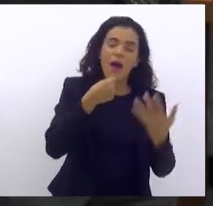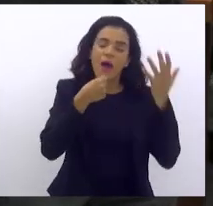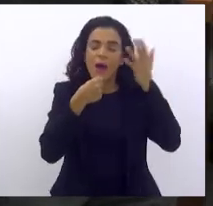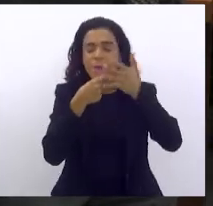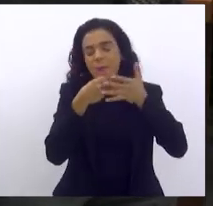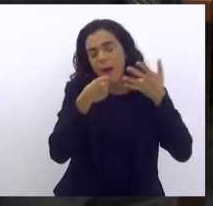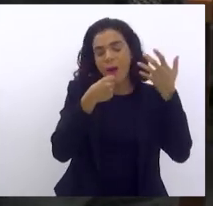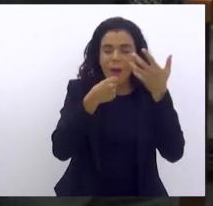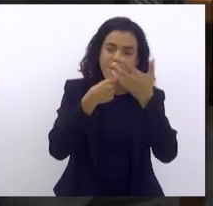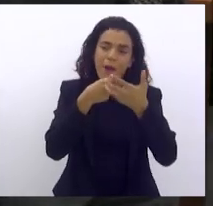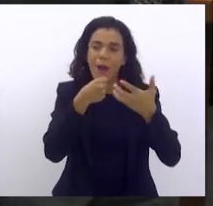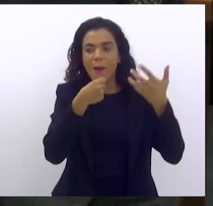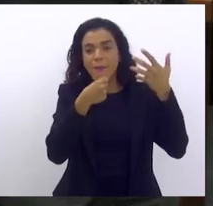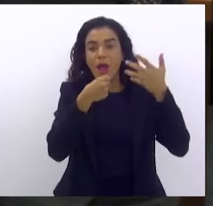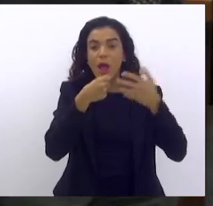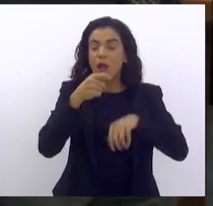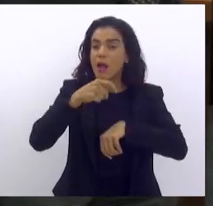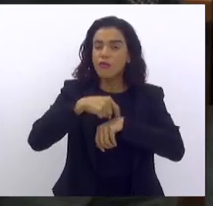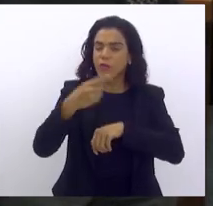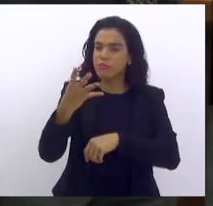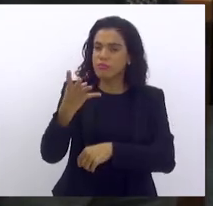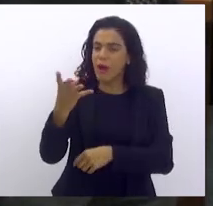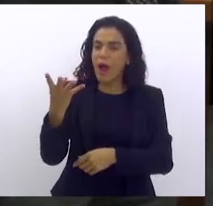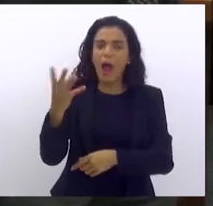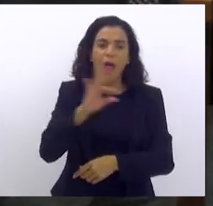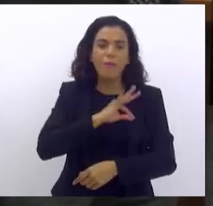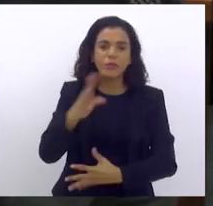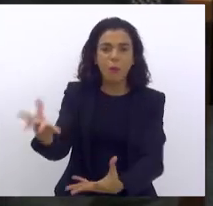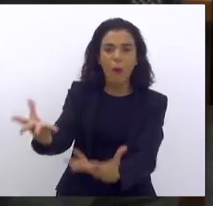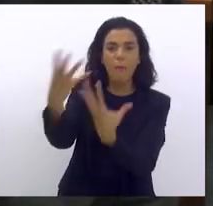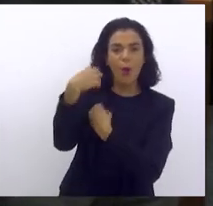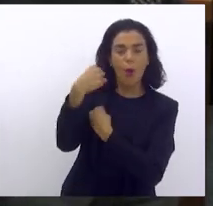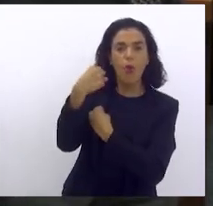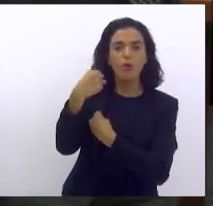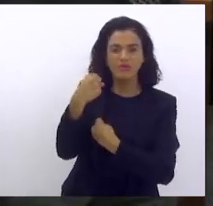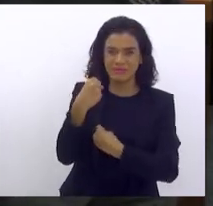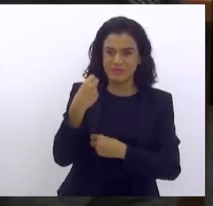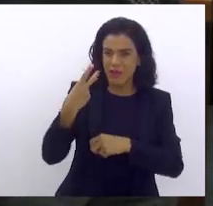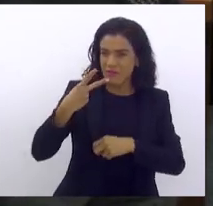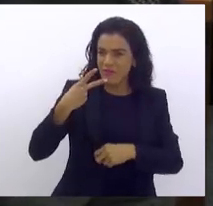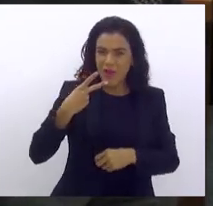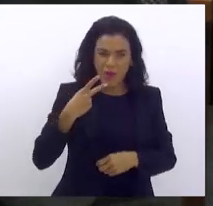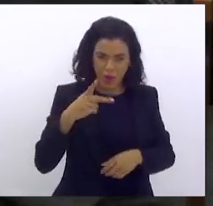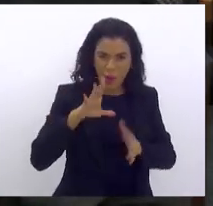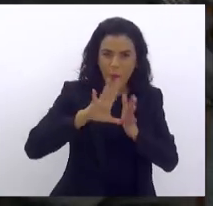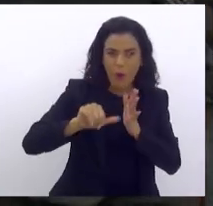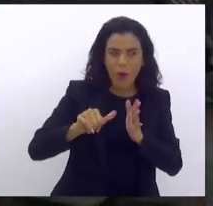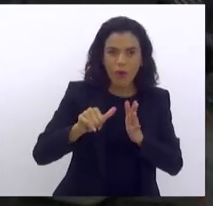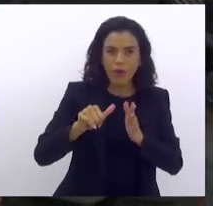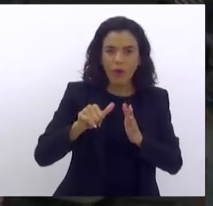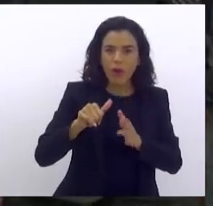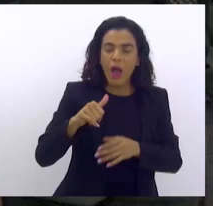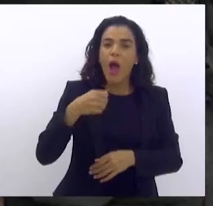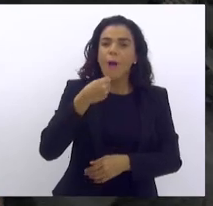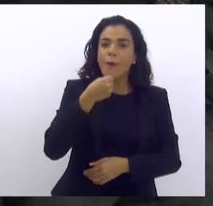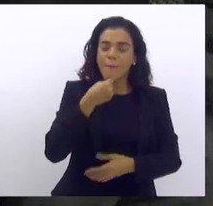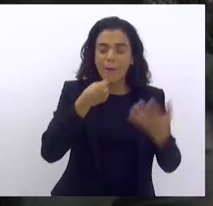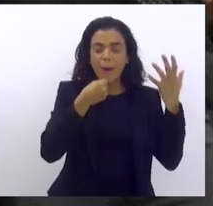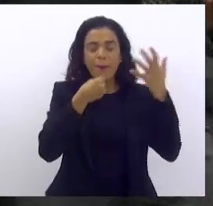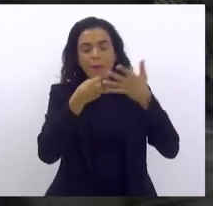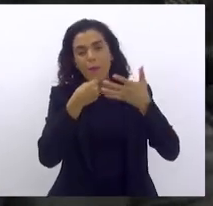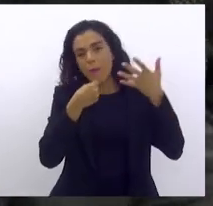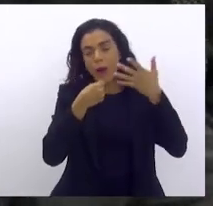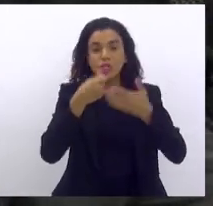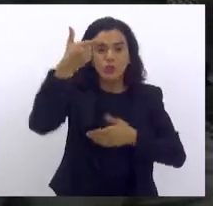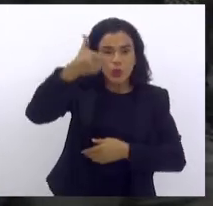que ele foi acusado de ter se envolvido num roubo. Esse músico, inclusive, depois voltou a ser preso no ano